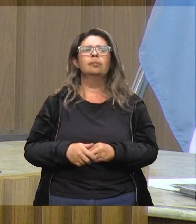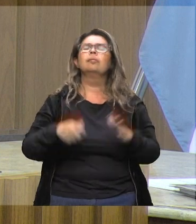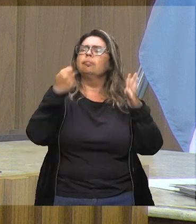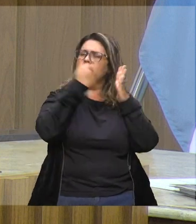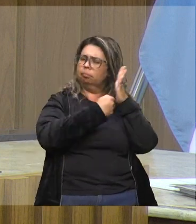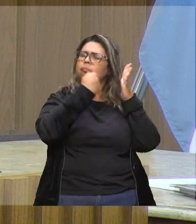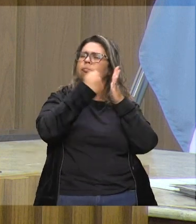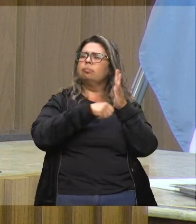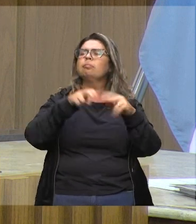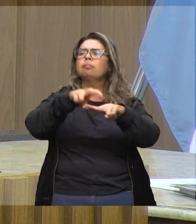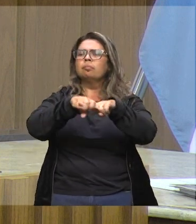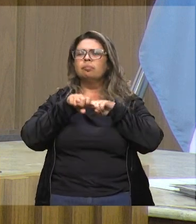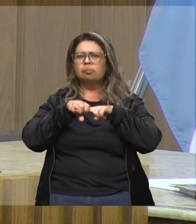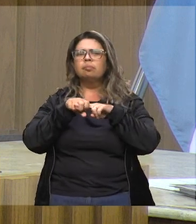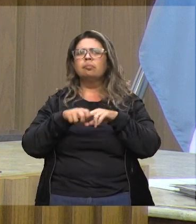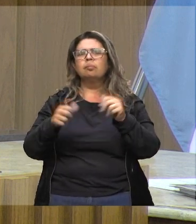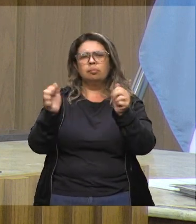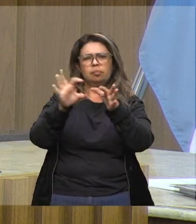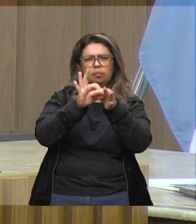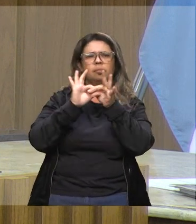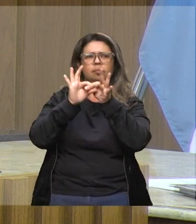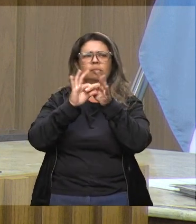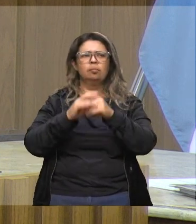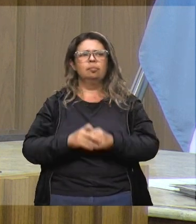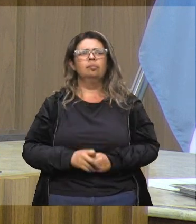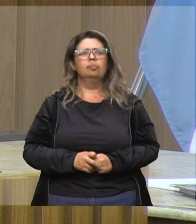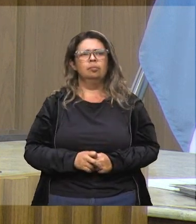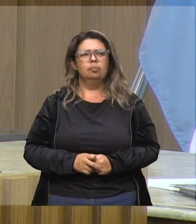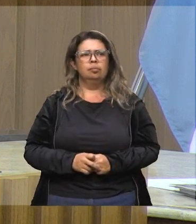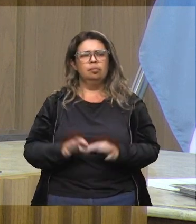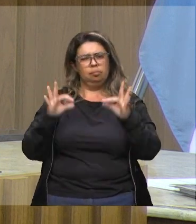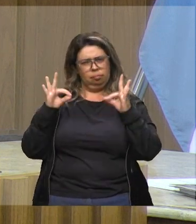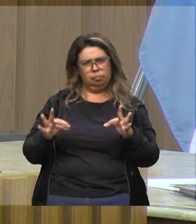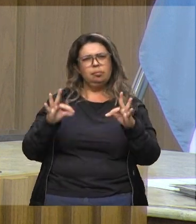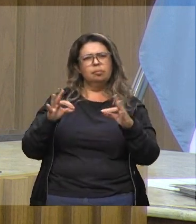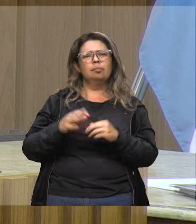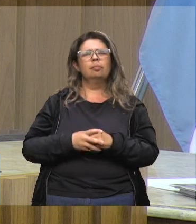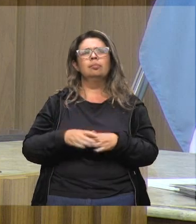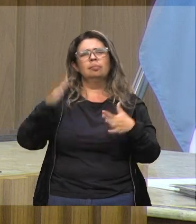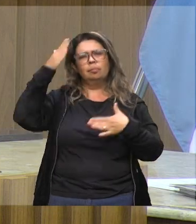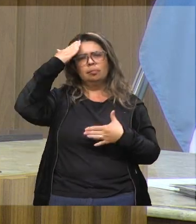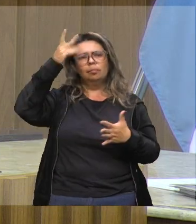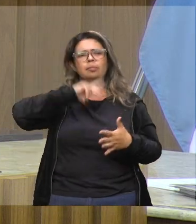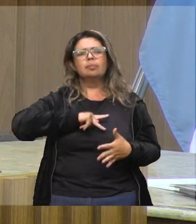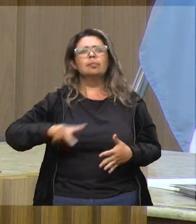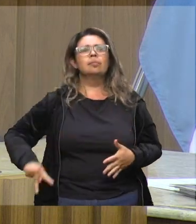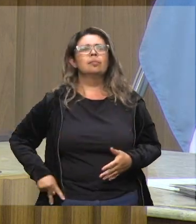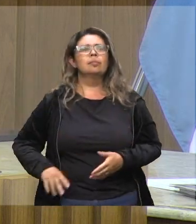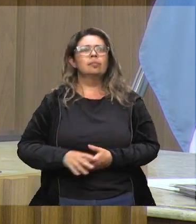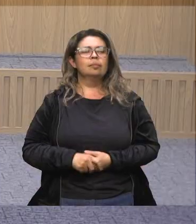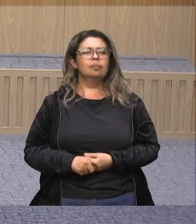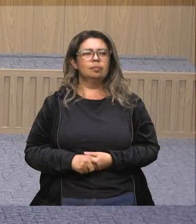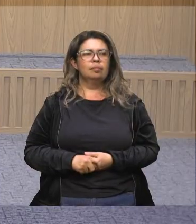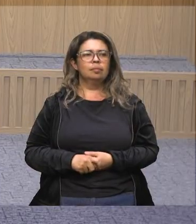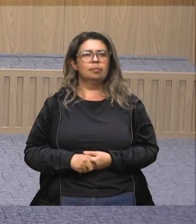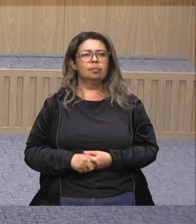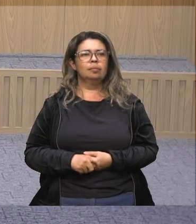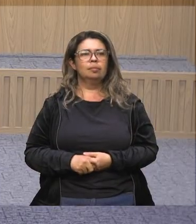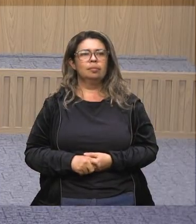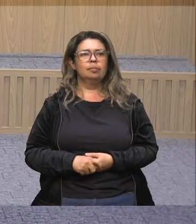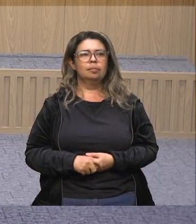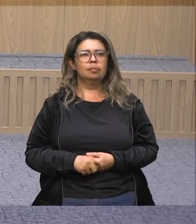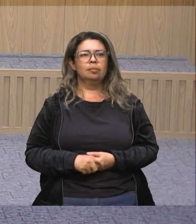isso e a gente está junto, pode ter certeza disso. Obrigado, presidente. Pela ordem, presidente. Pela